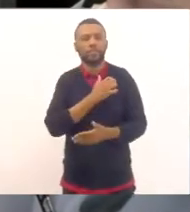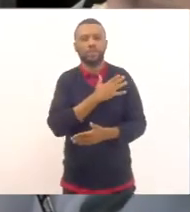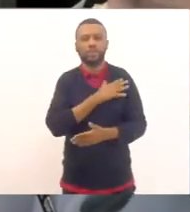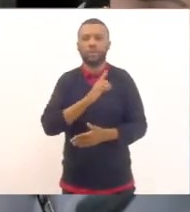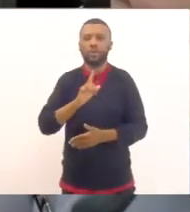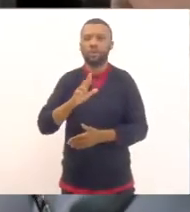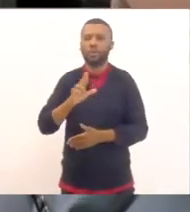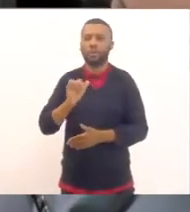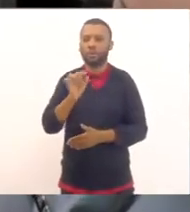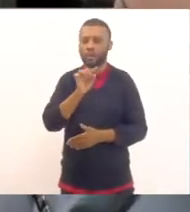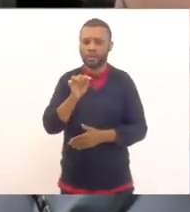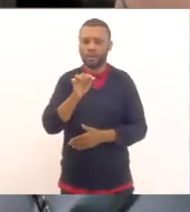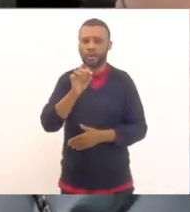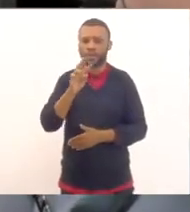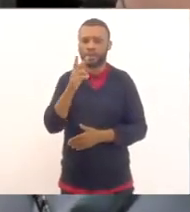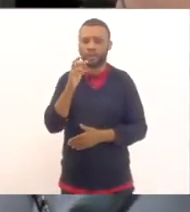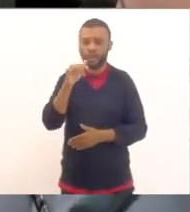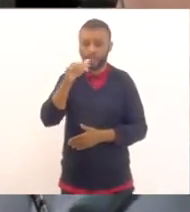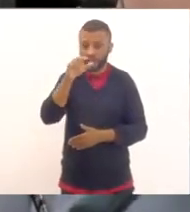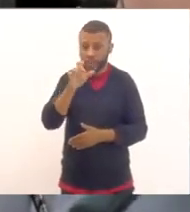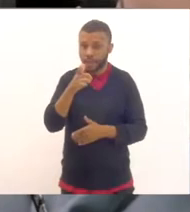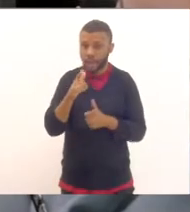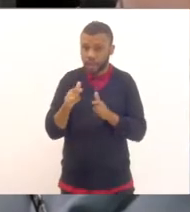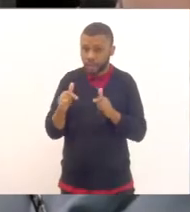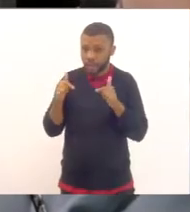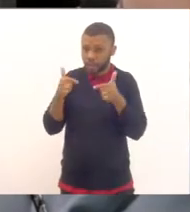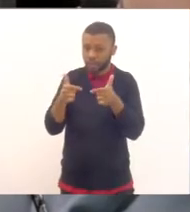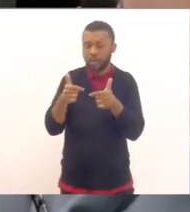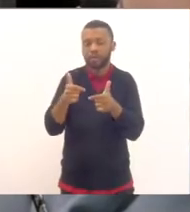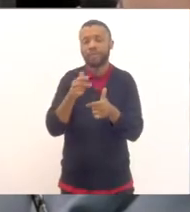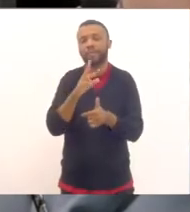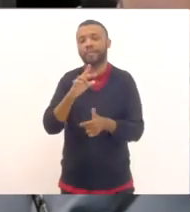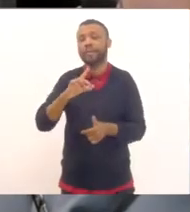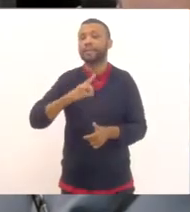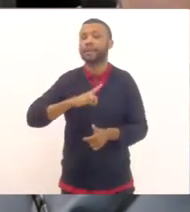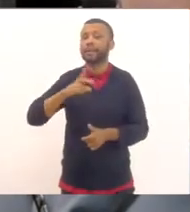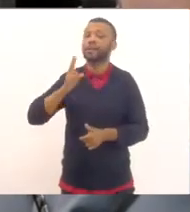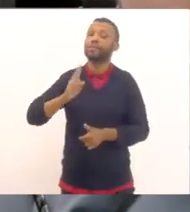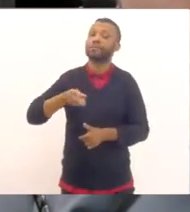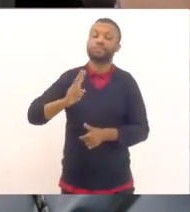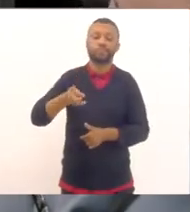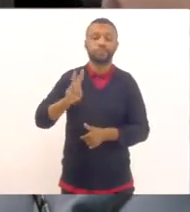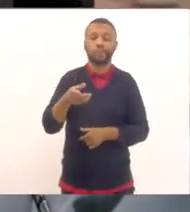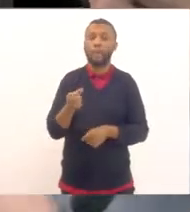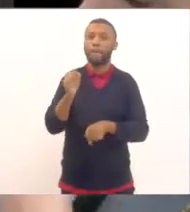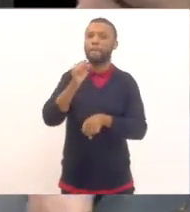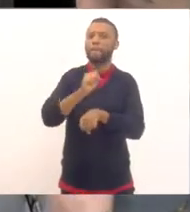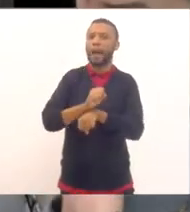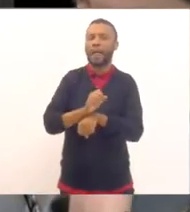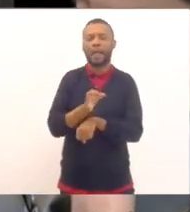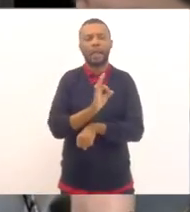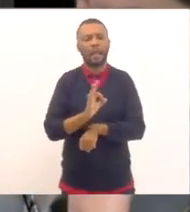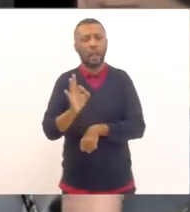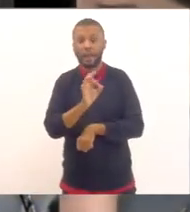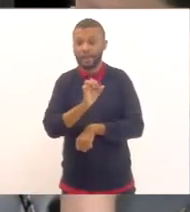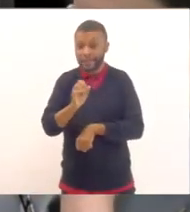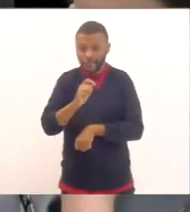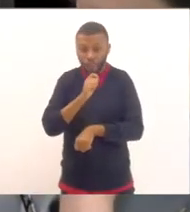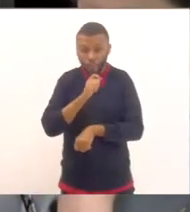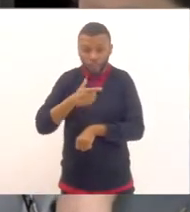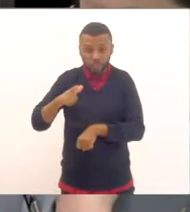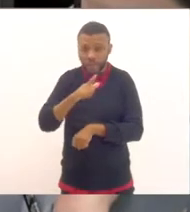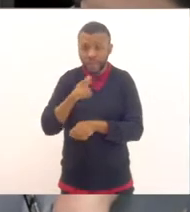operações bons epi.com ter continuidade não vão não vão parar a gente não tá aqui quando Mesmo não tendo